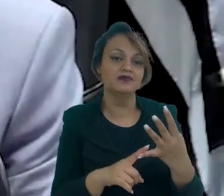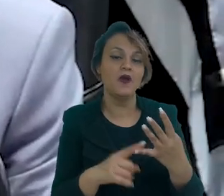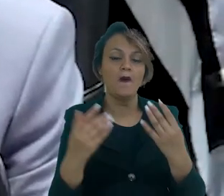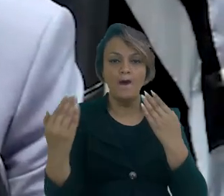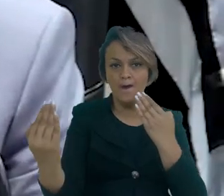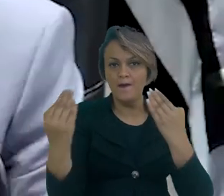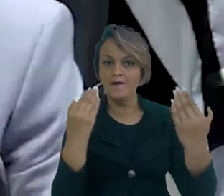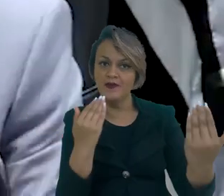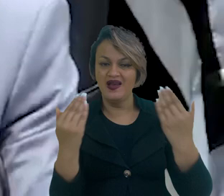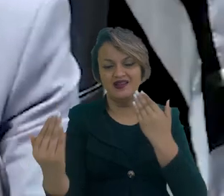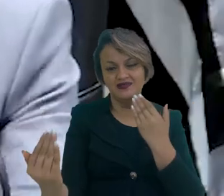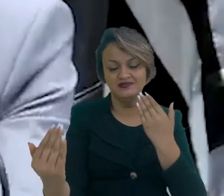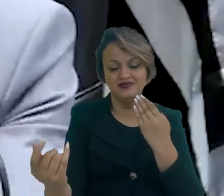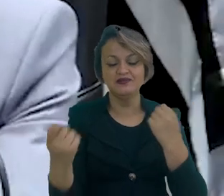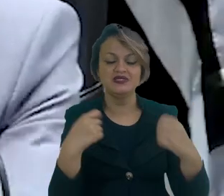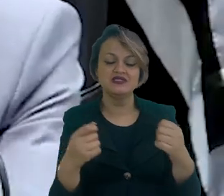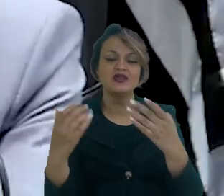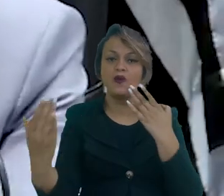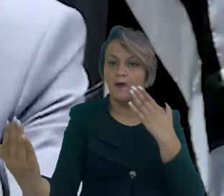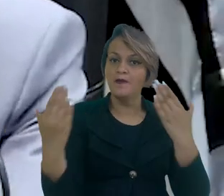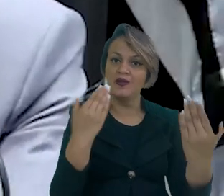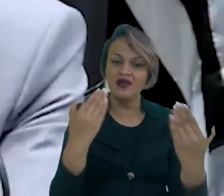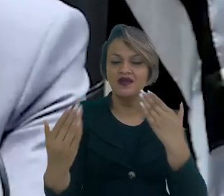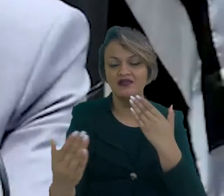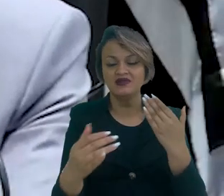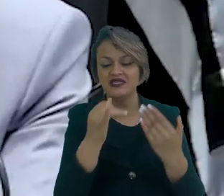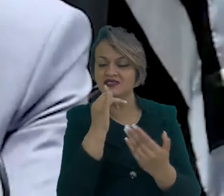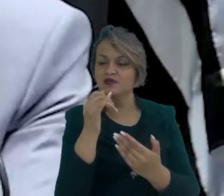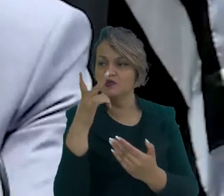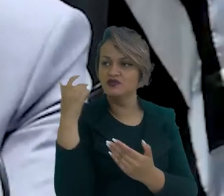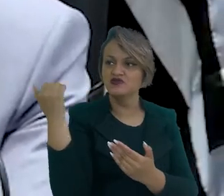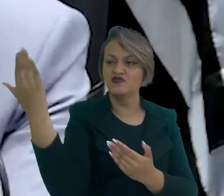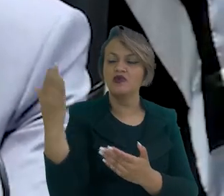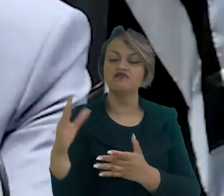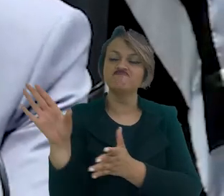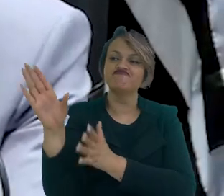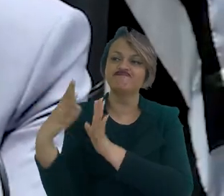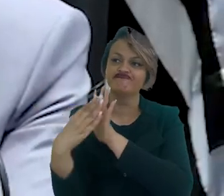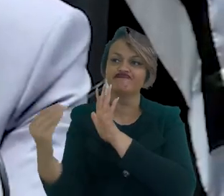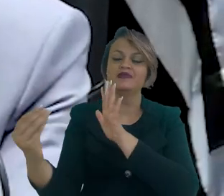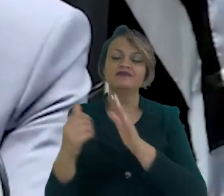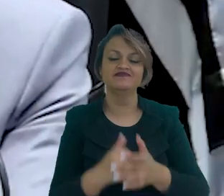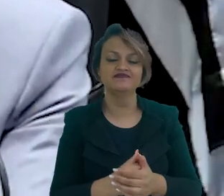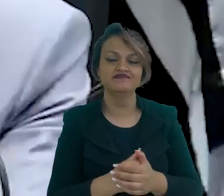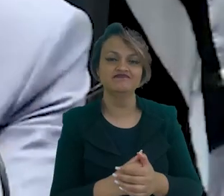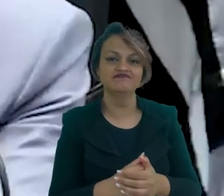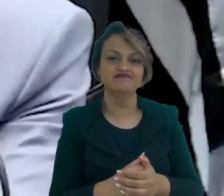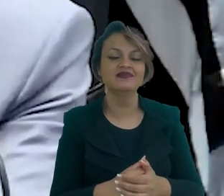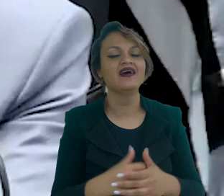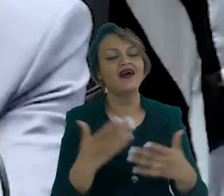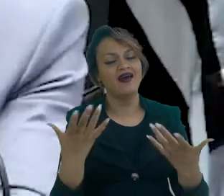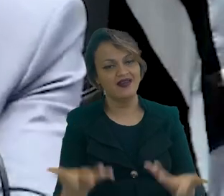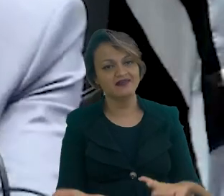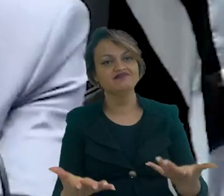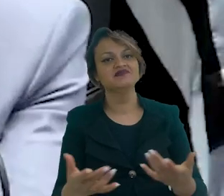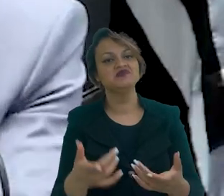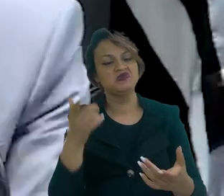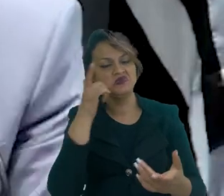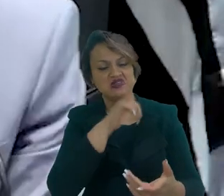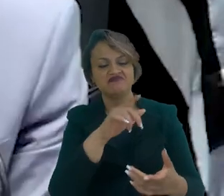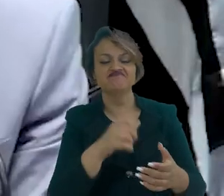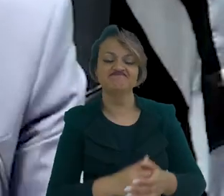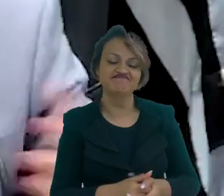direito e além de tudo comparada nós temos que aprender também que os exemplos de fora essa